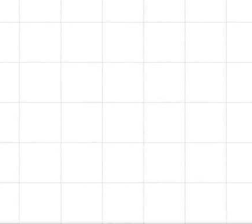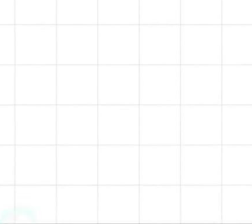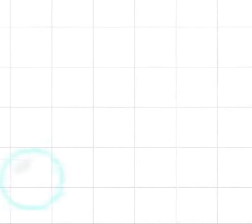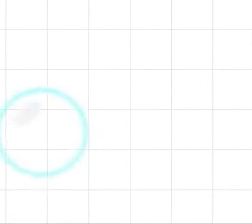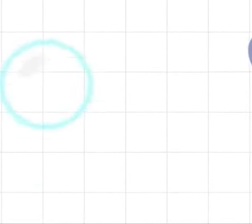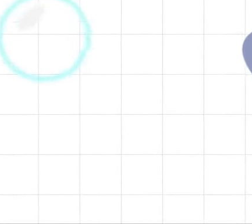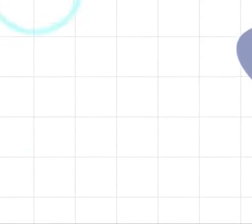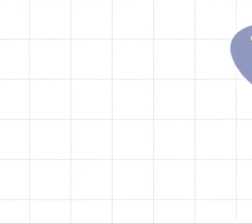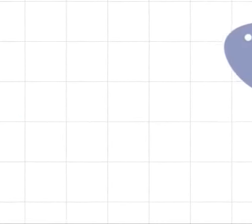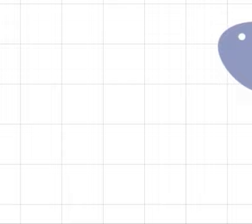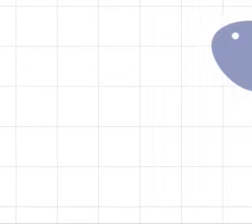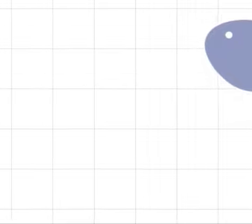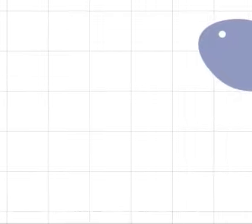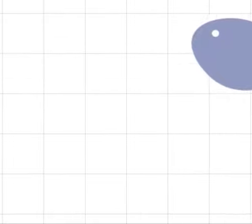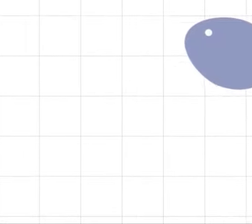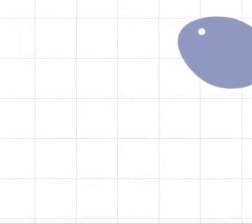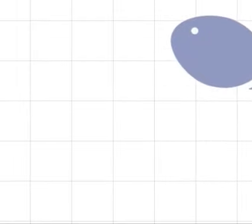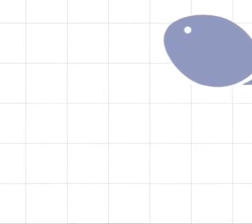C